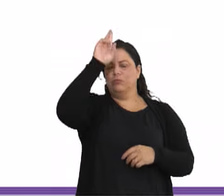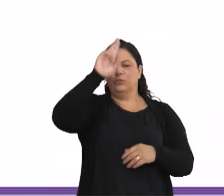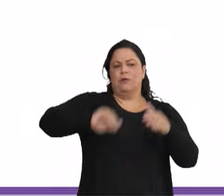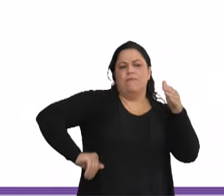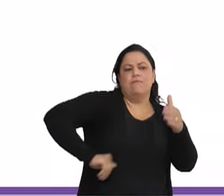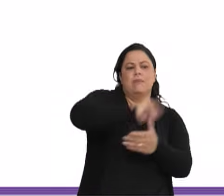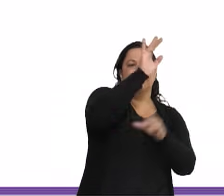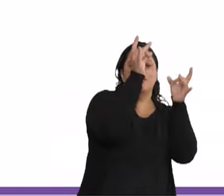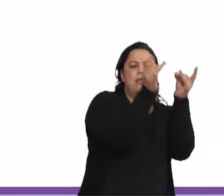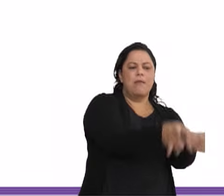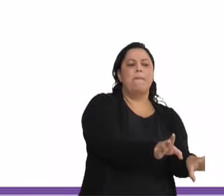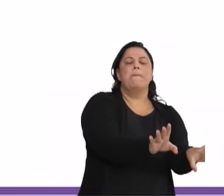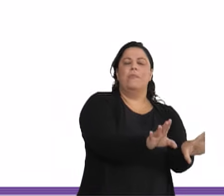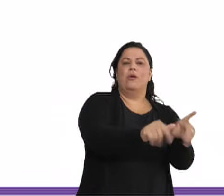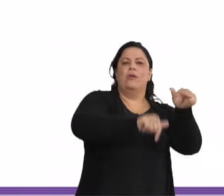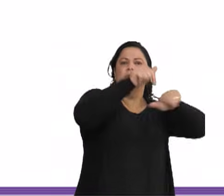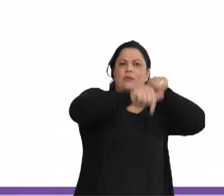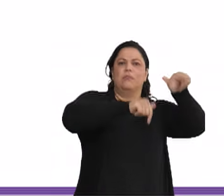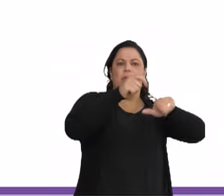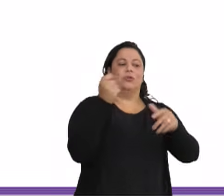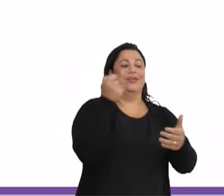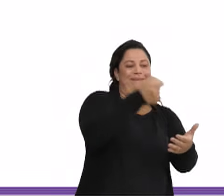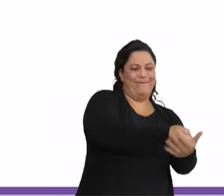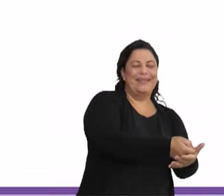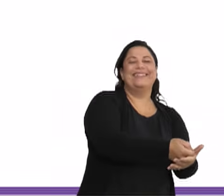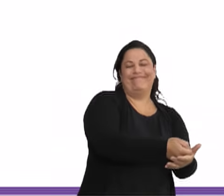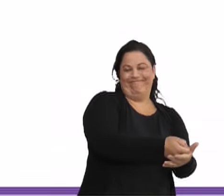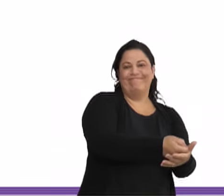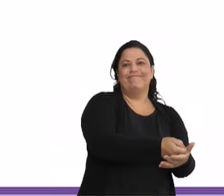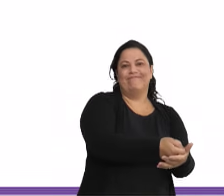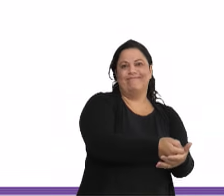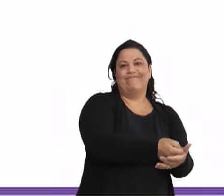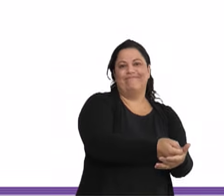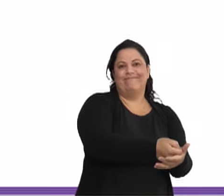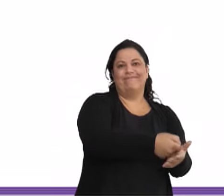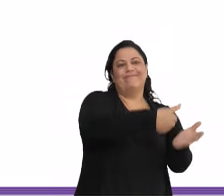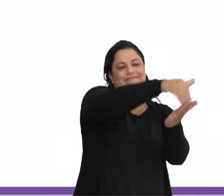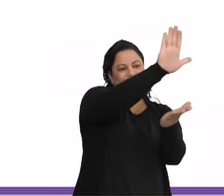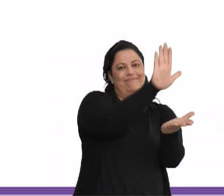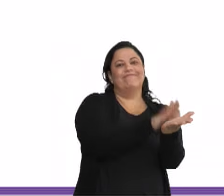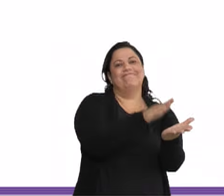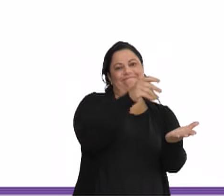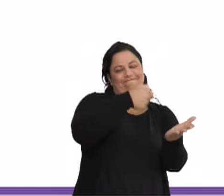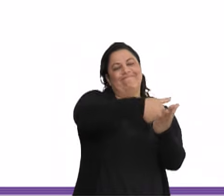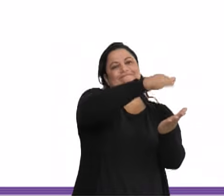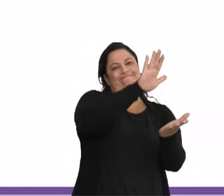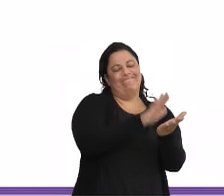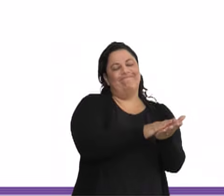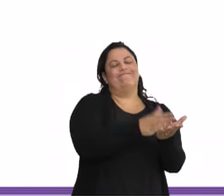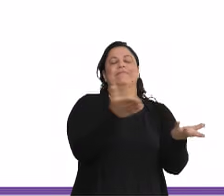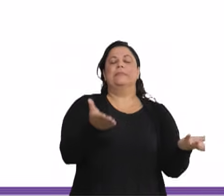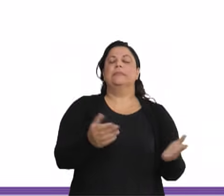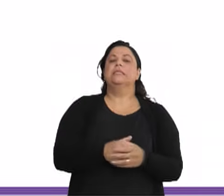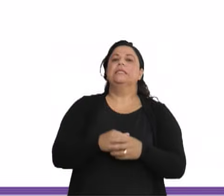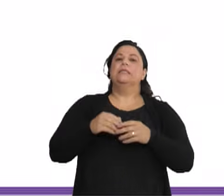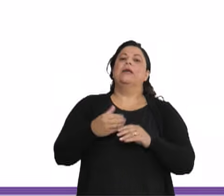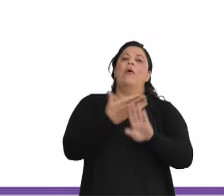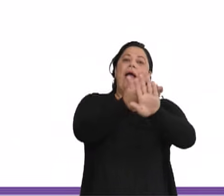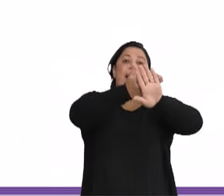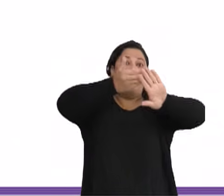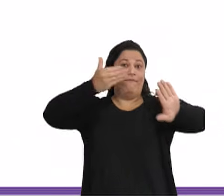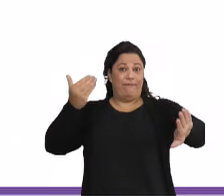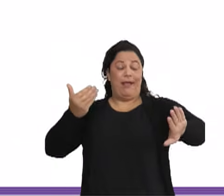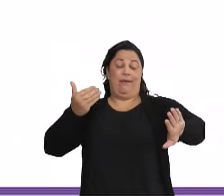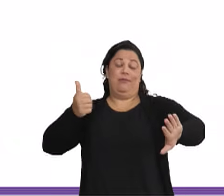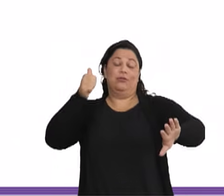uma indenização a esse trabalhador. Ainda, férias, licença maternidade e proteção ao trabalho